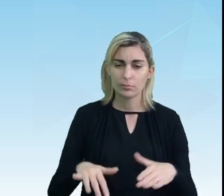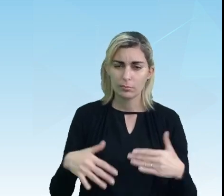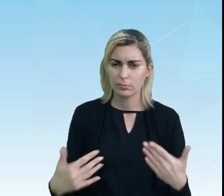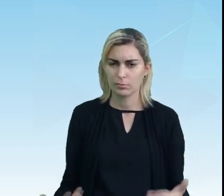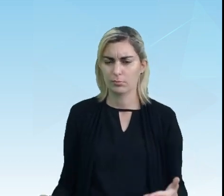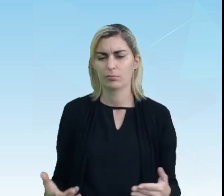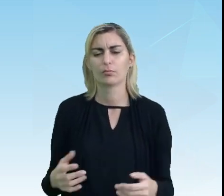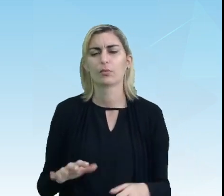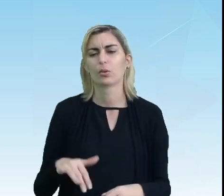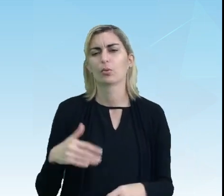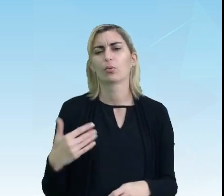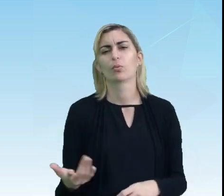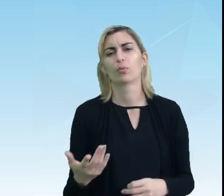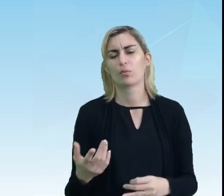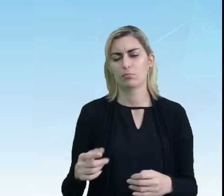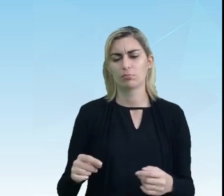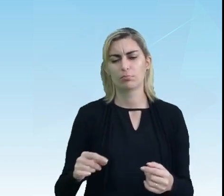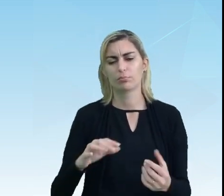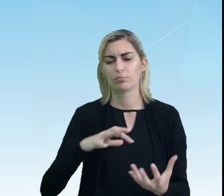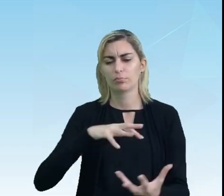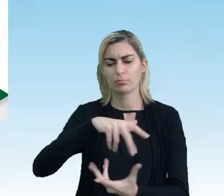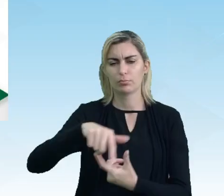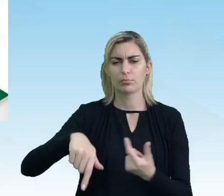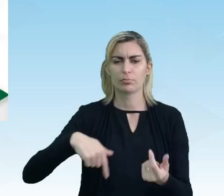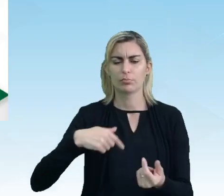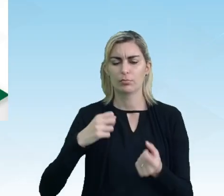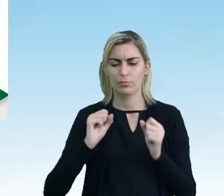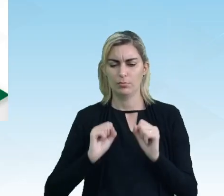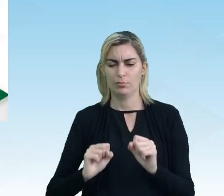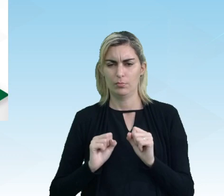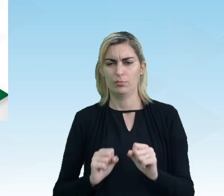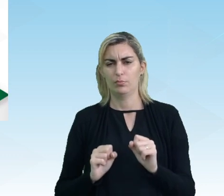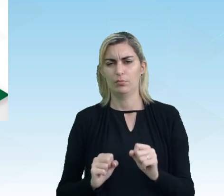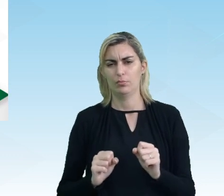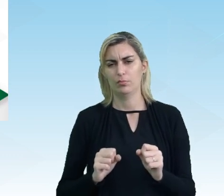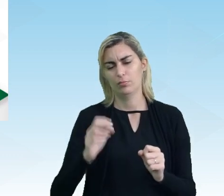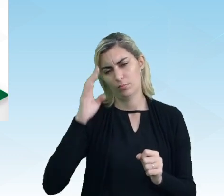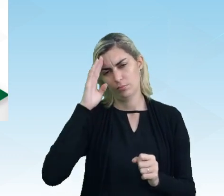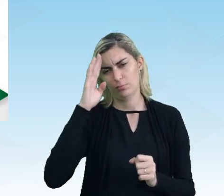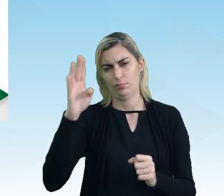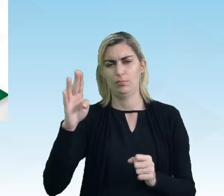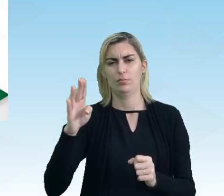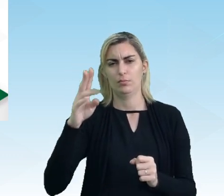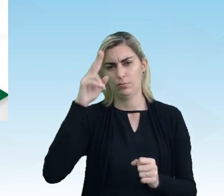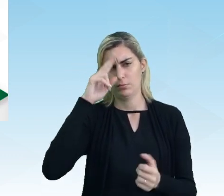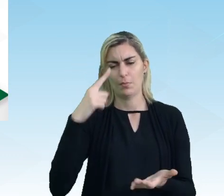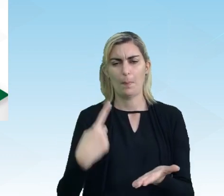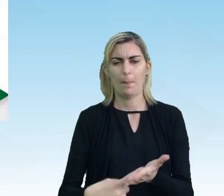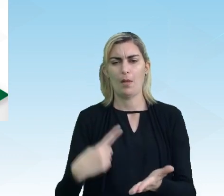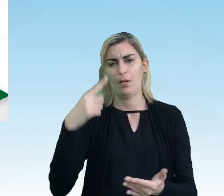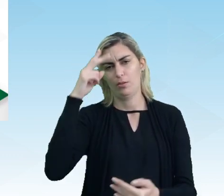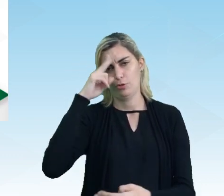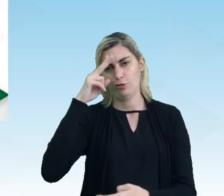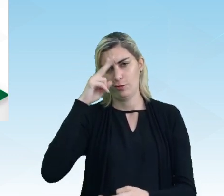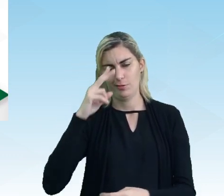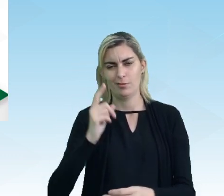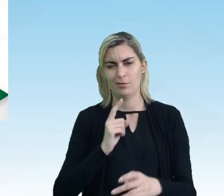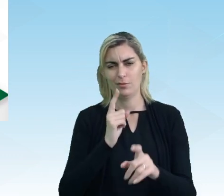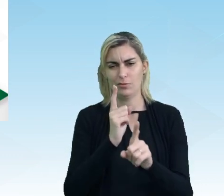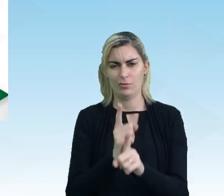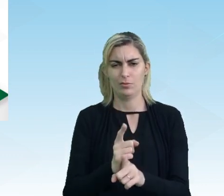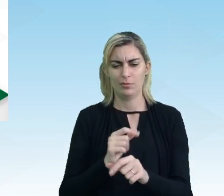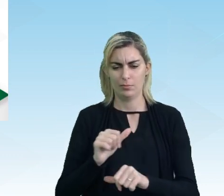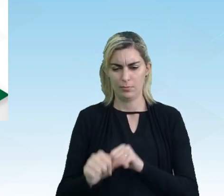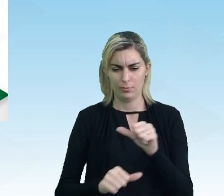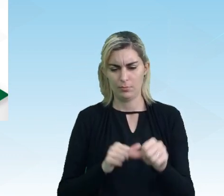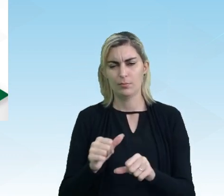Então, qual é a questão ambiental na globalização? O que podemos considerar como principal marco histórico para a identificação dessa